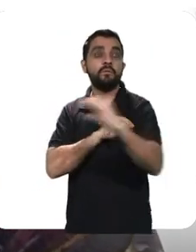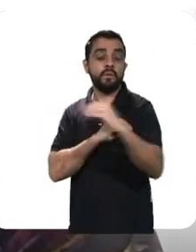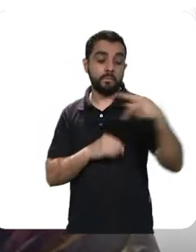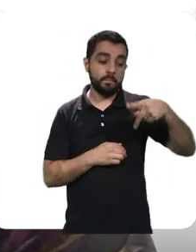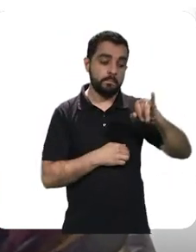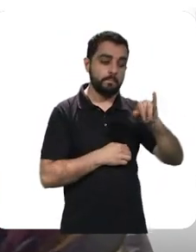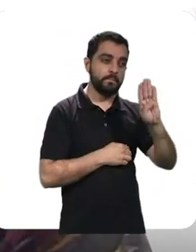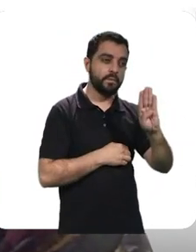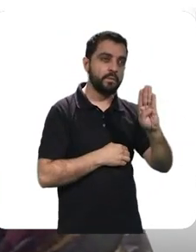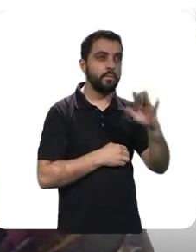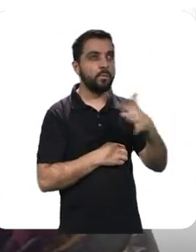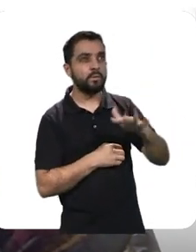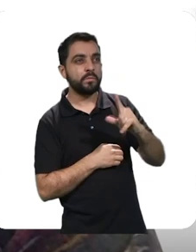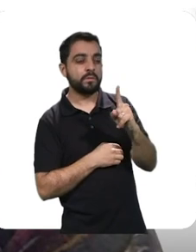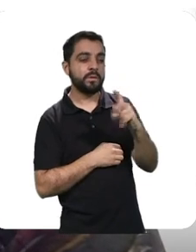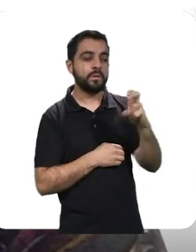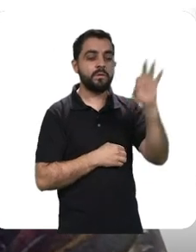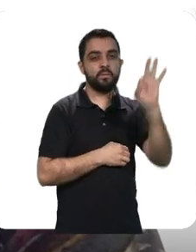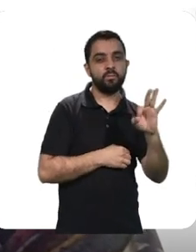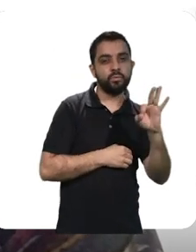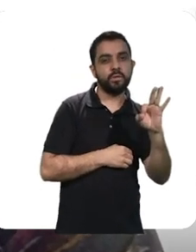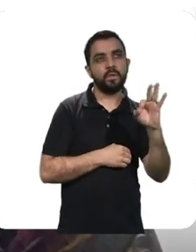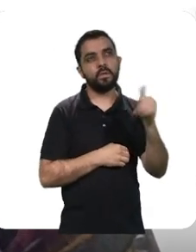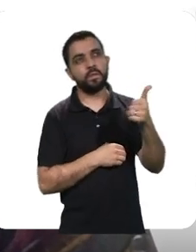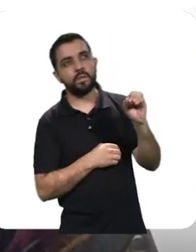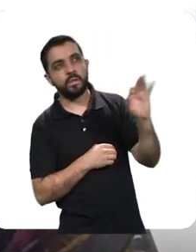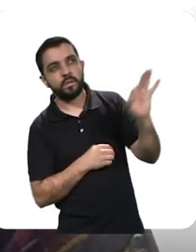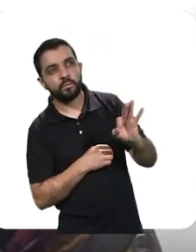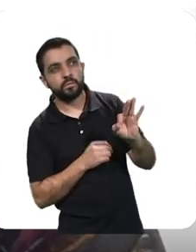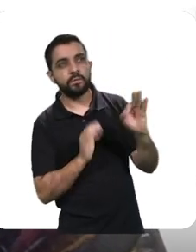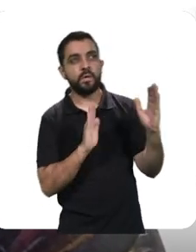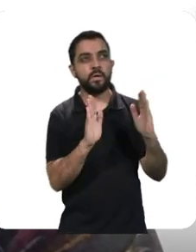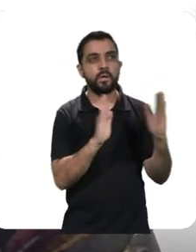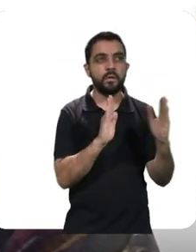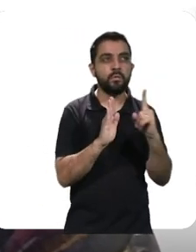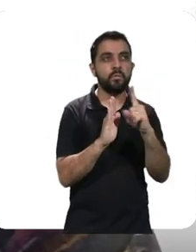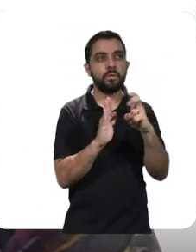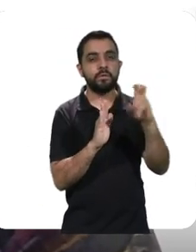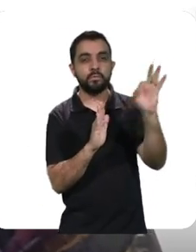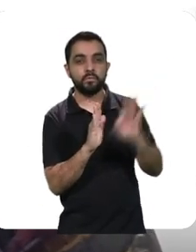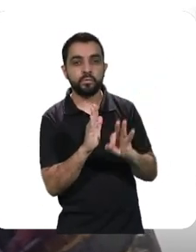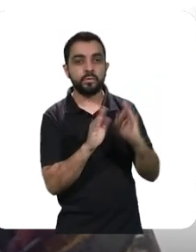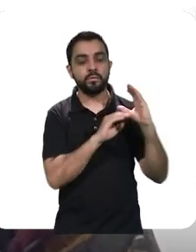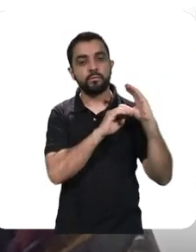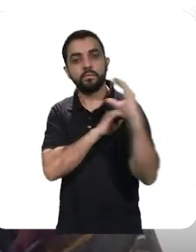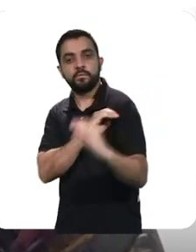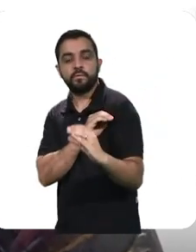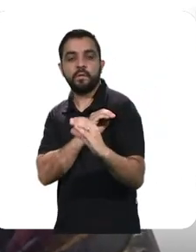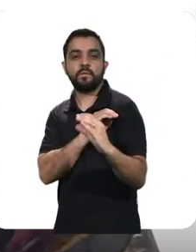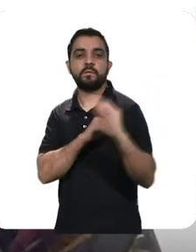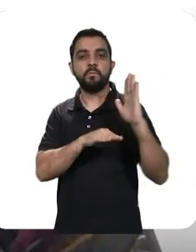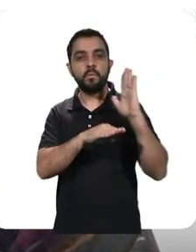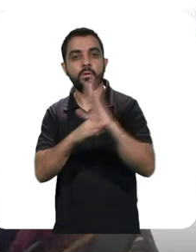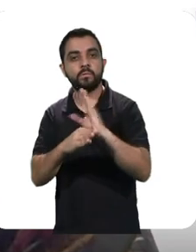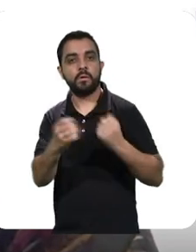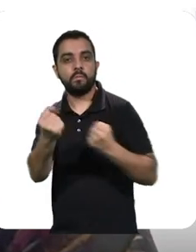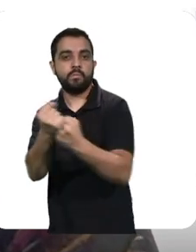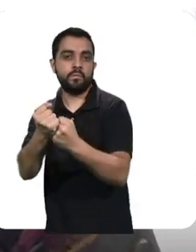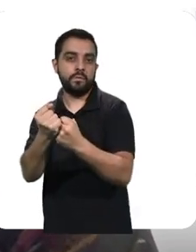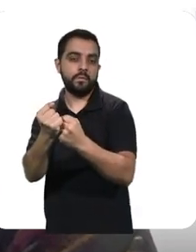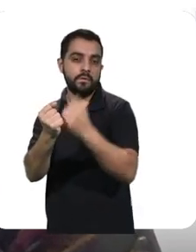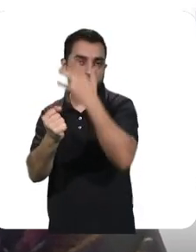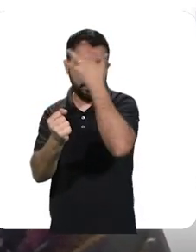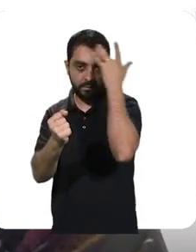seu PIB de 10% a 15%. Aqui no Brasil, ainda nada foi